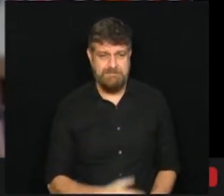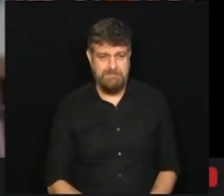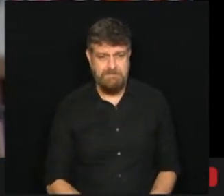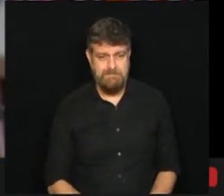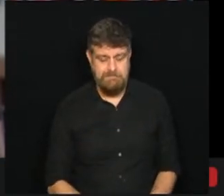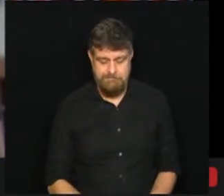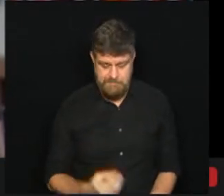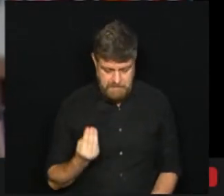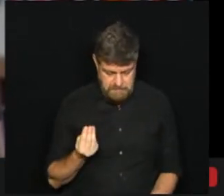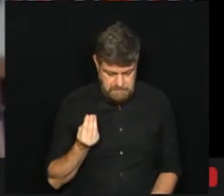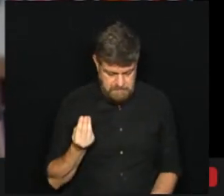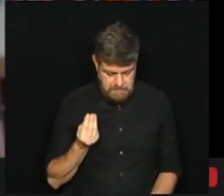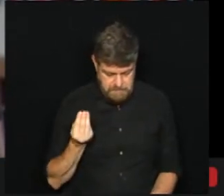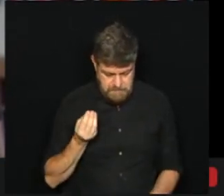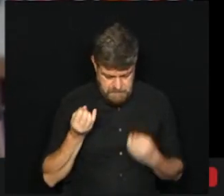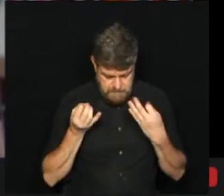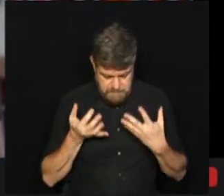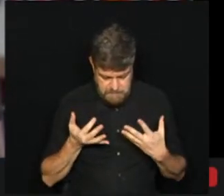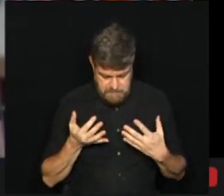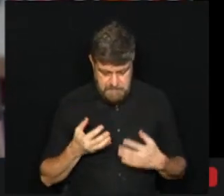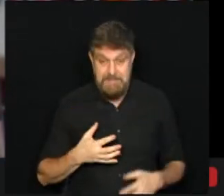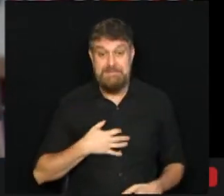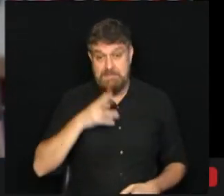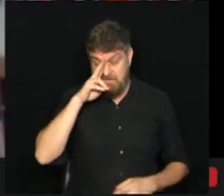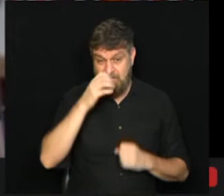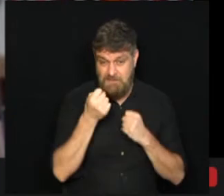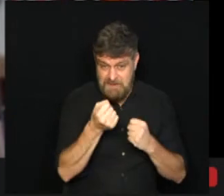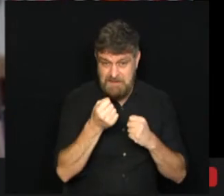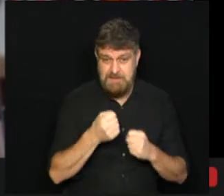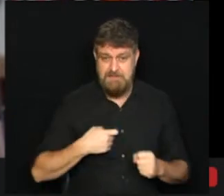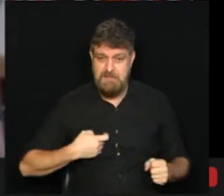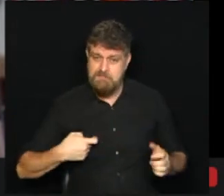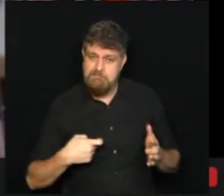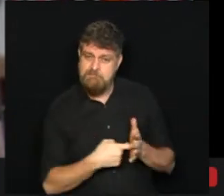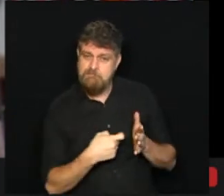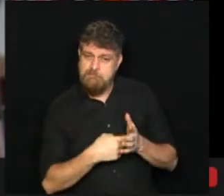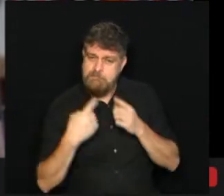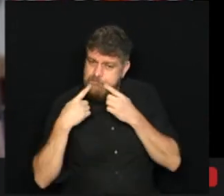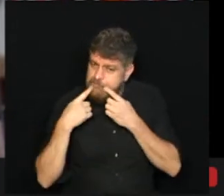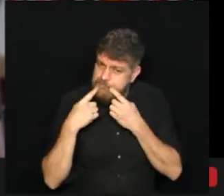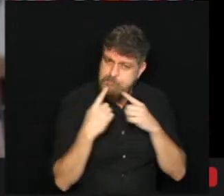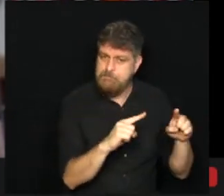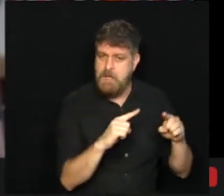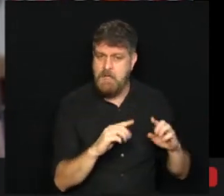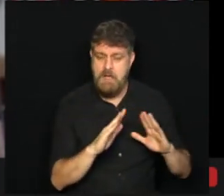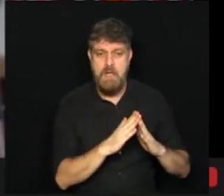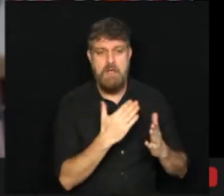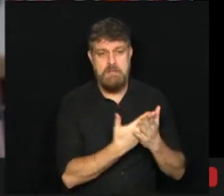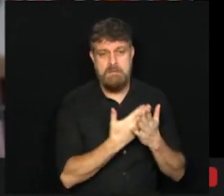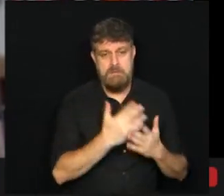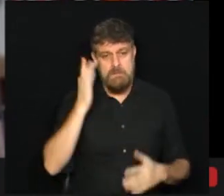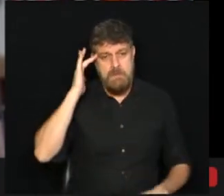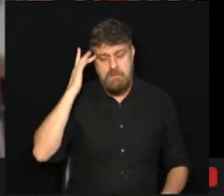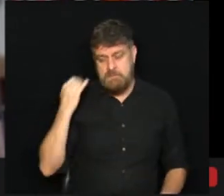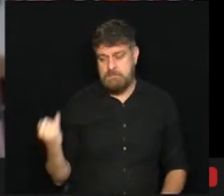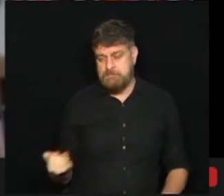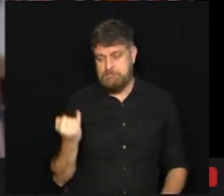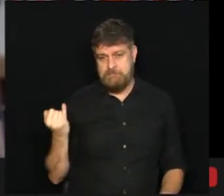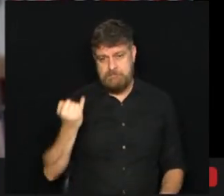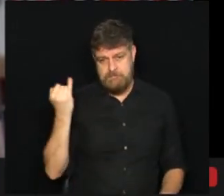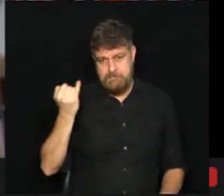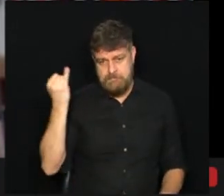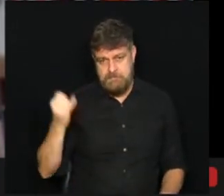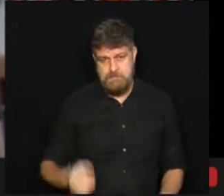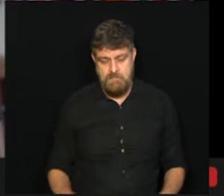digamos assim, fortalecidas para fazer esse tipo de questionamento quando aparece na escola. Eu acho que é muito importante fortalecer o